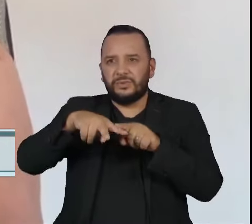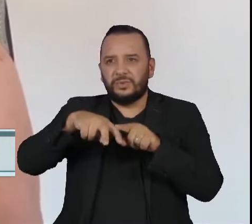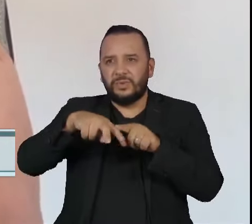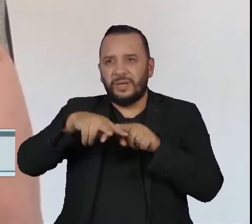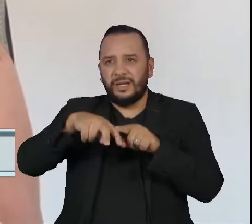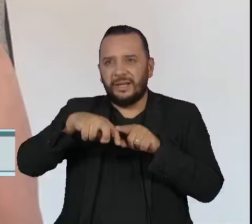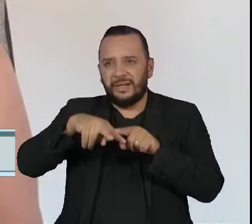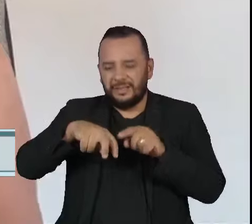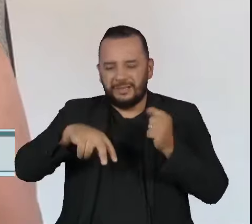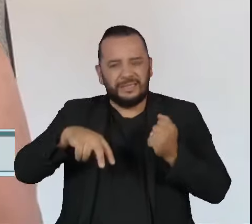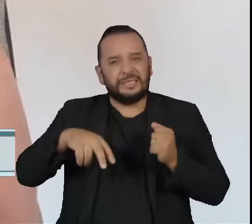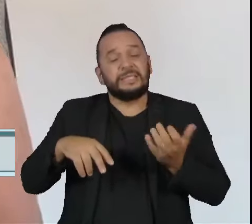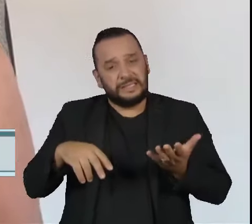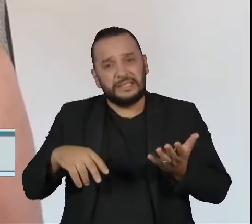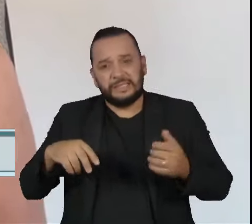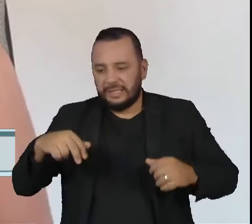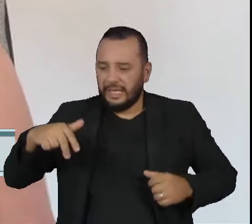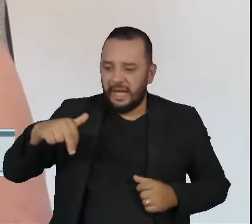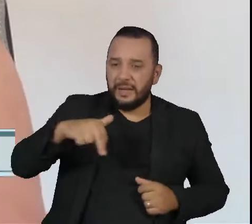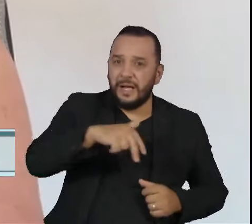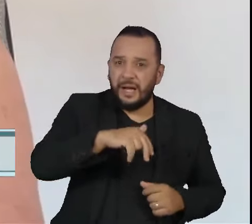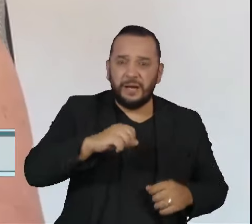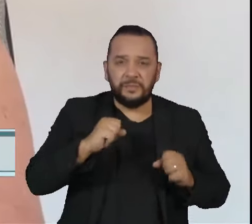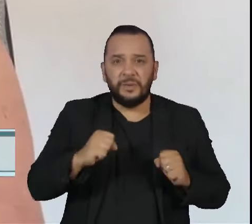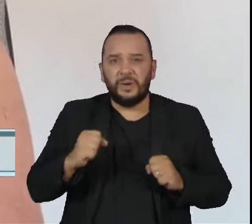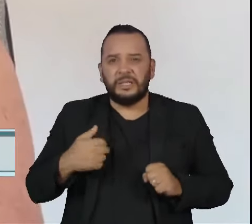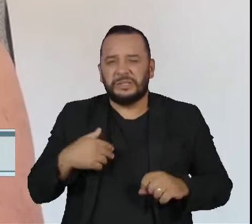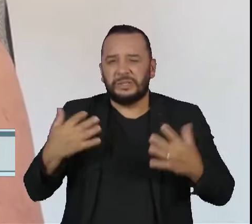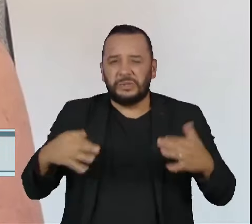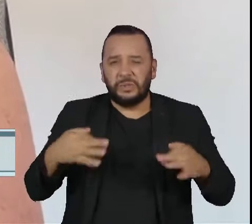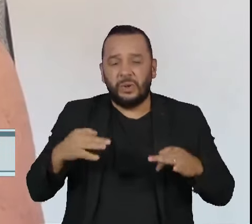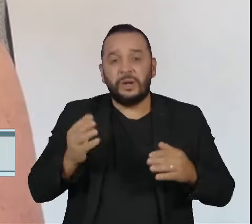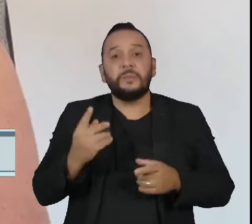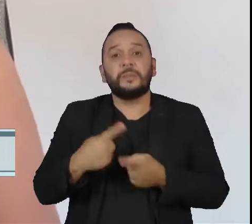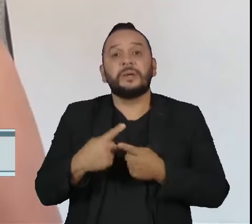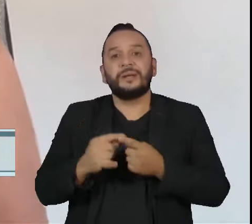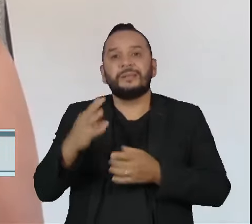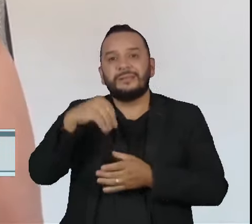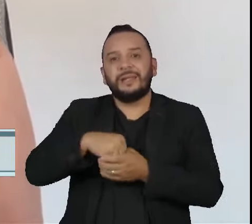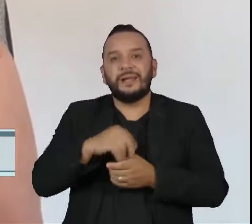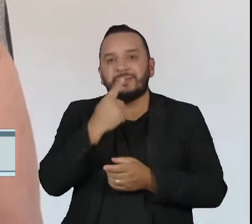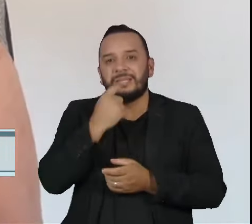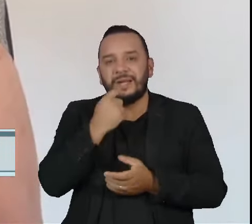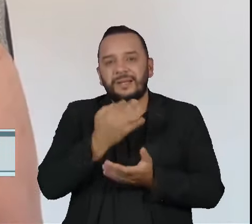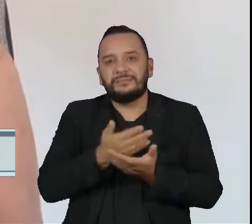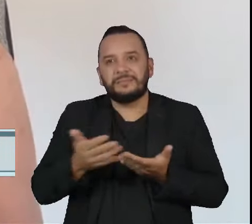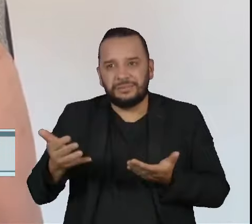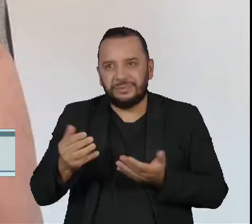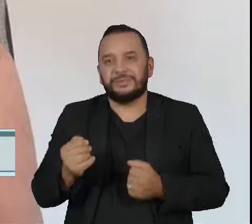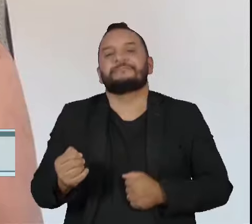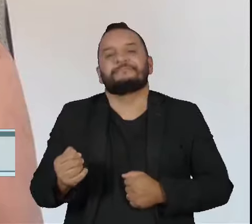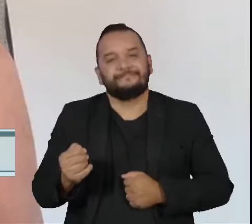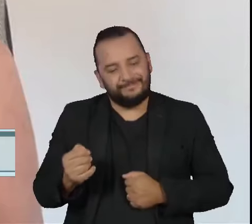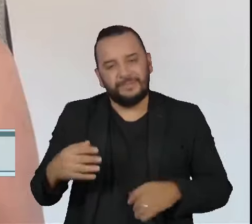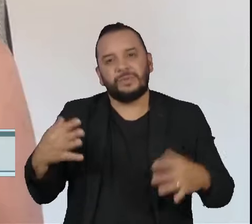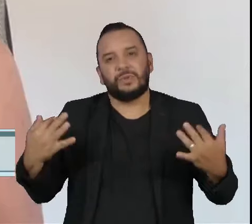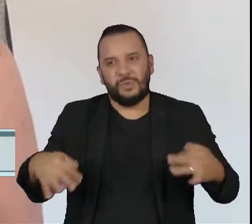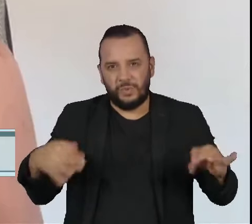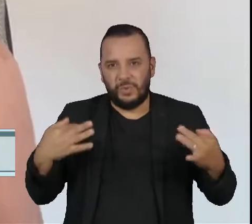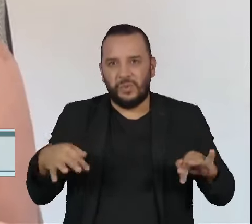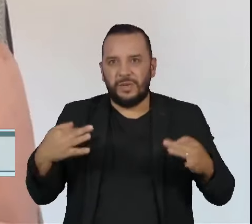a engatinhar e depois a caminhar, eles podem sofrer uma hemorragia dentro da articulação e isso é extremamente